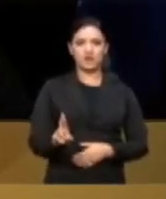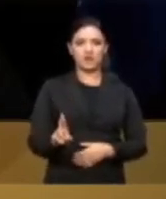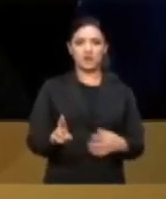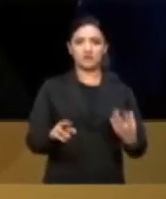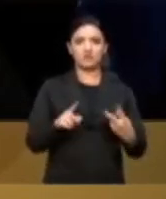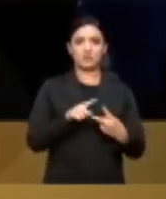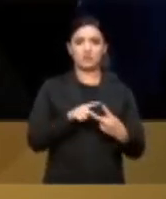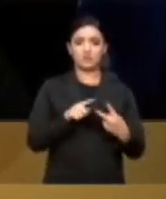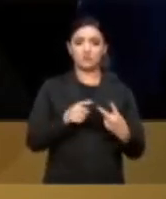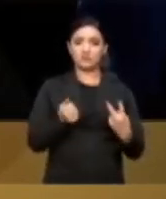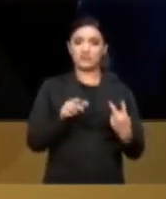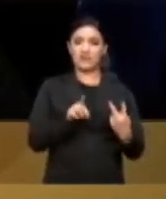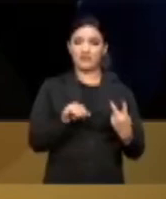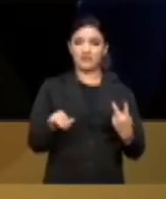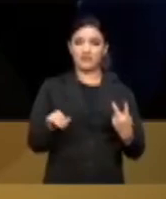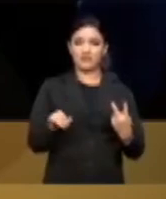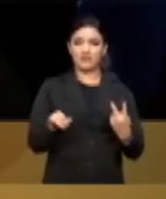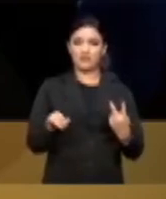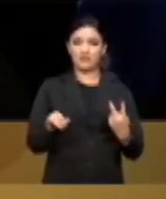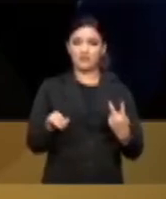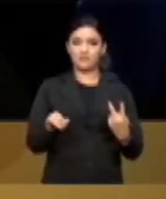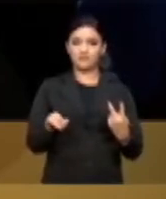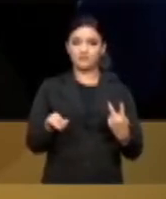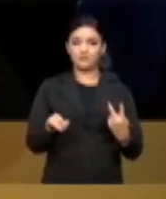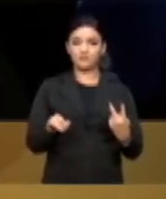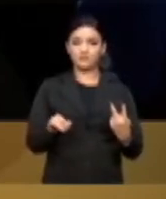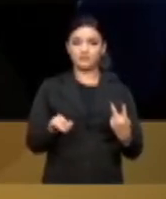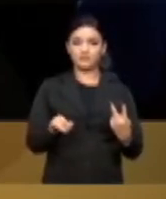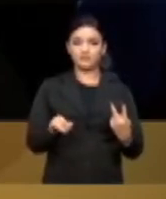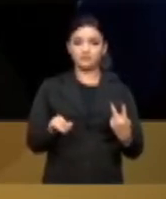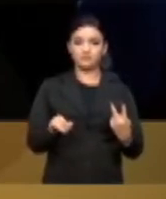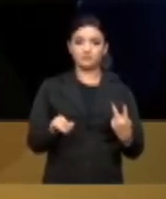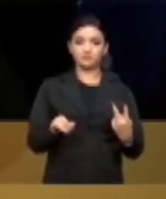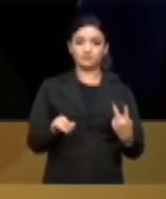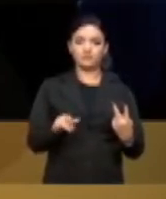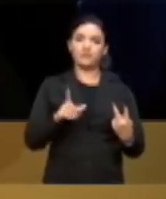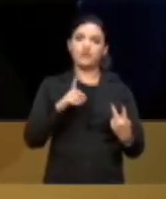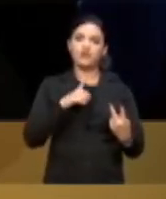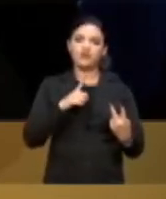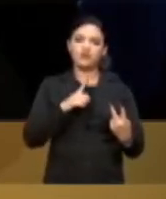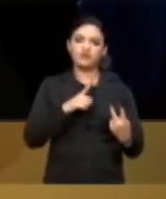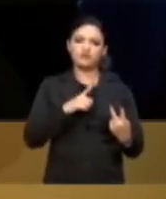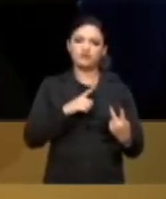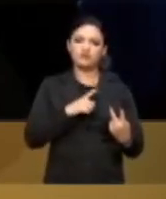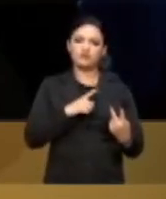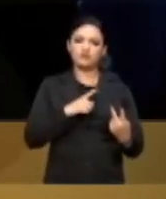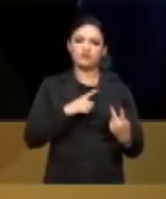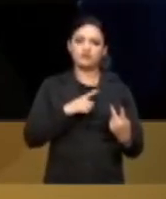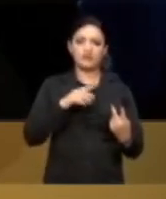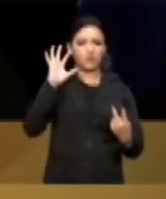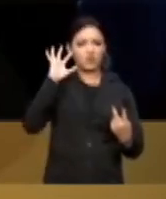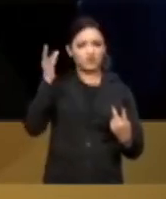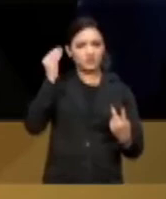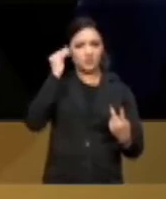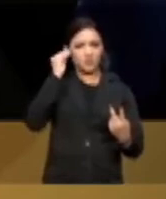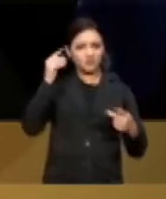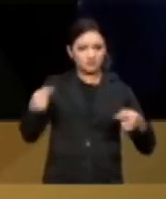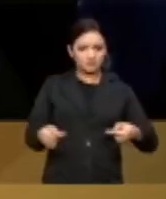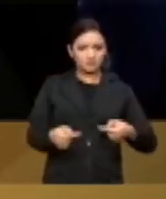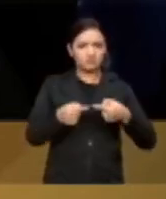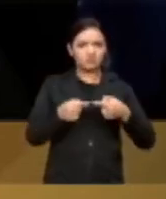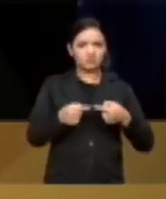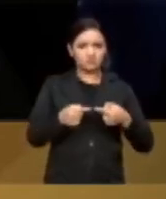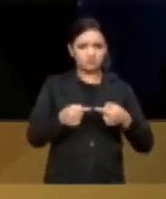ações diretas de inconstitucionalidade, dando interpretação conforme às normas